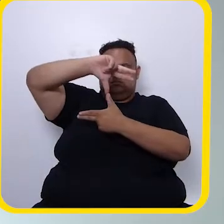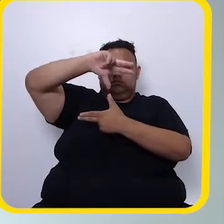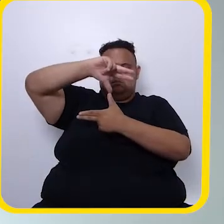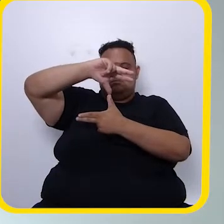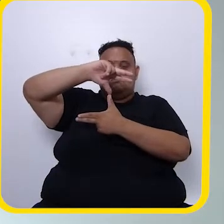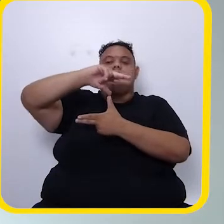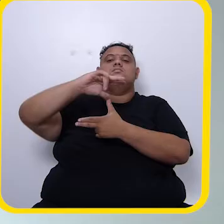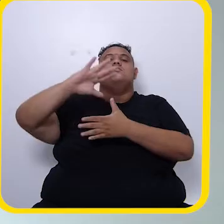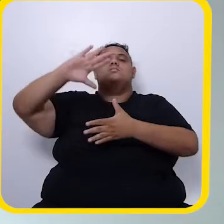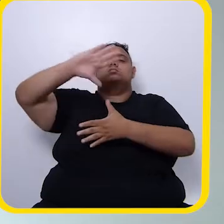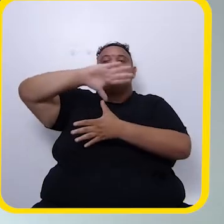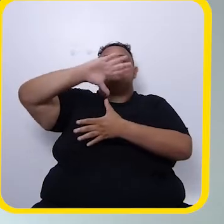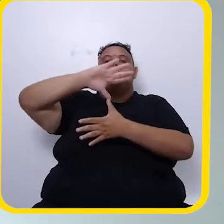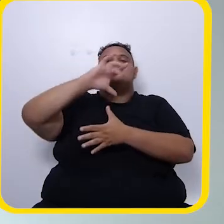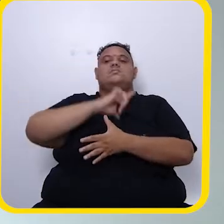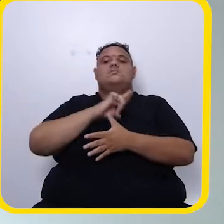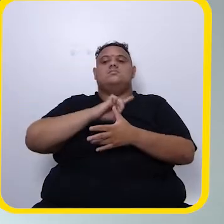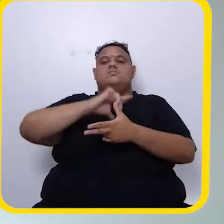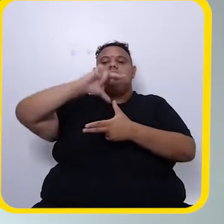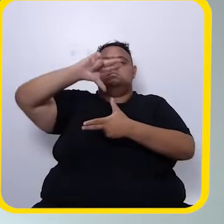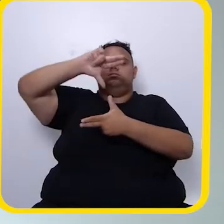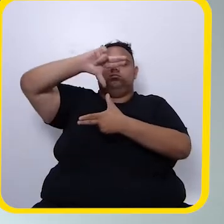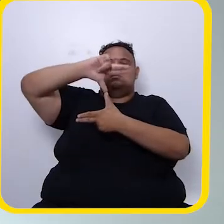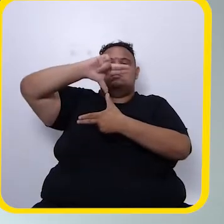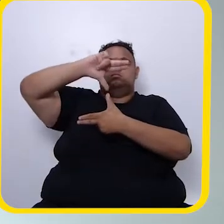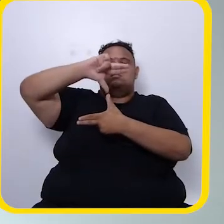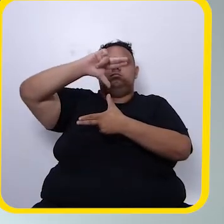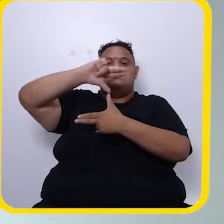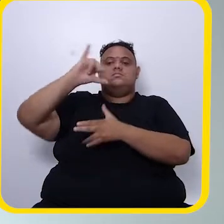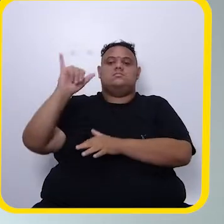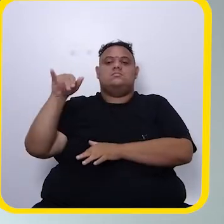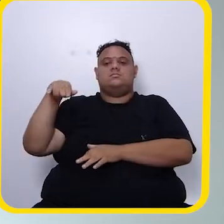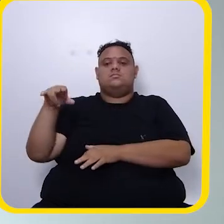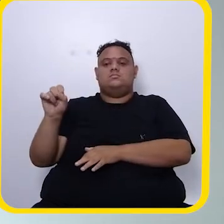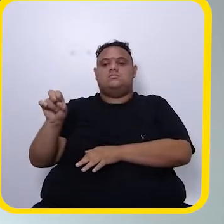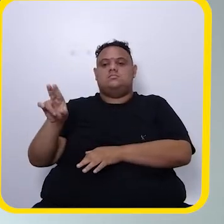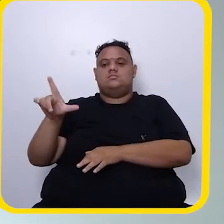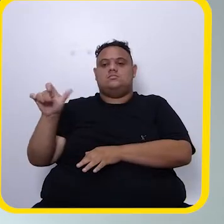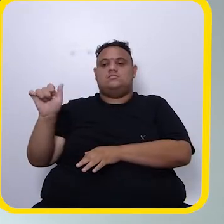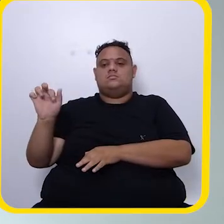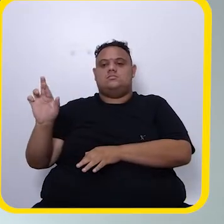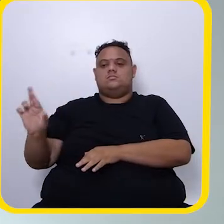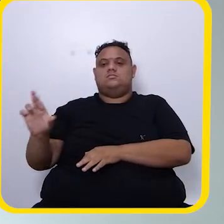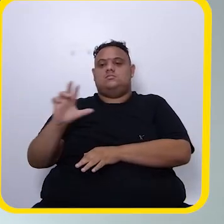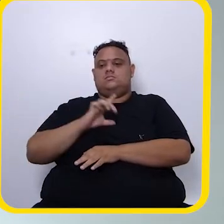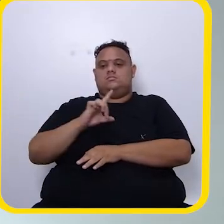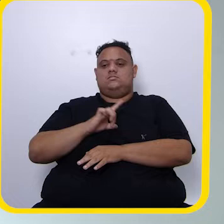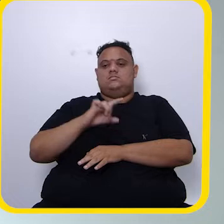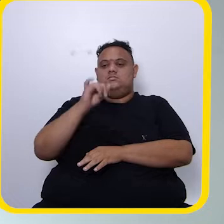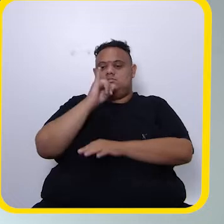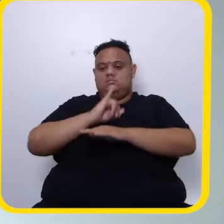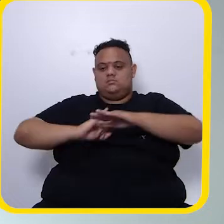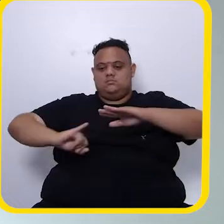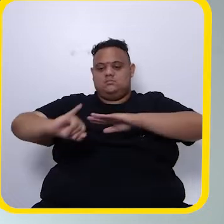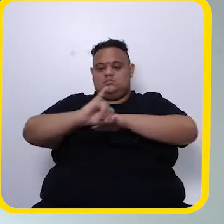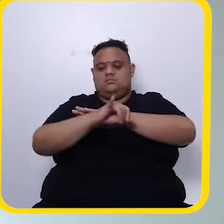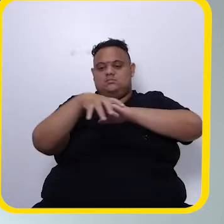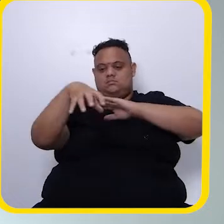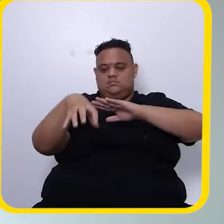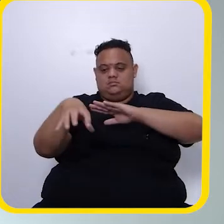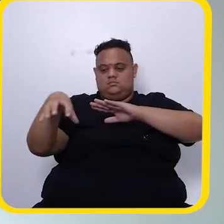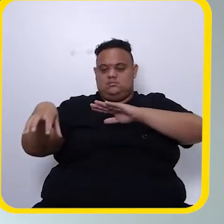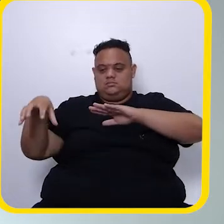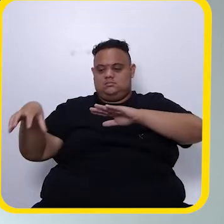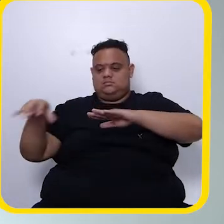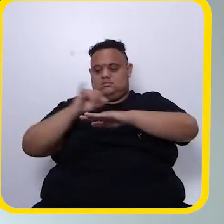Central continental, nós temos a parte da América Central insular, ou seja, aquela formada por arquipélagos e ilhas,